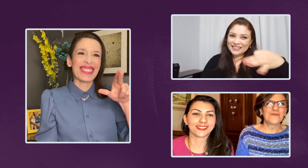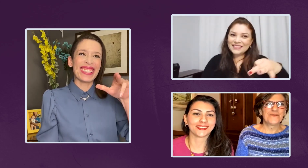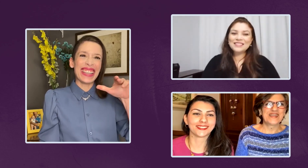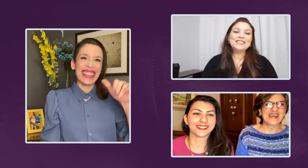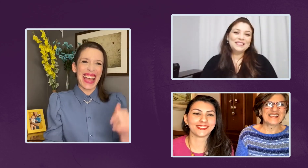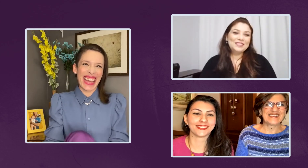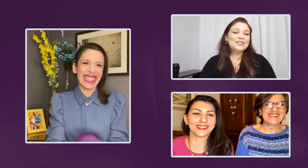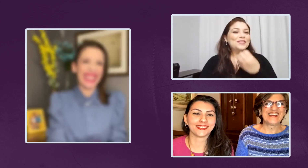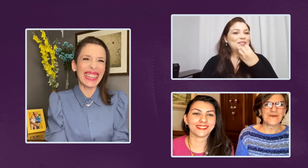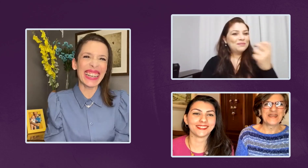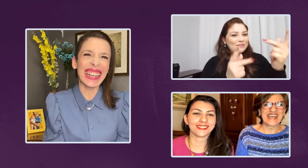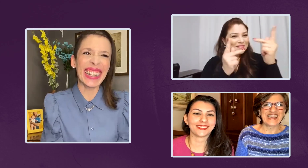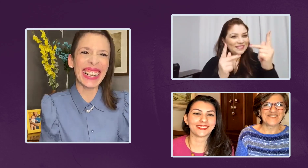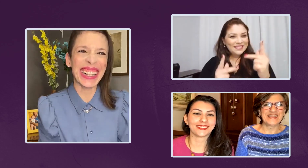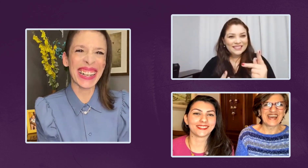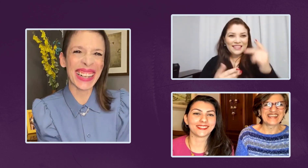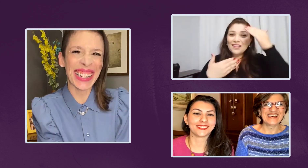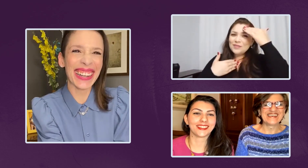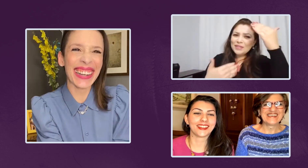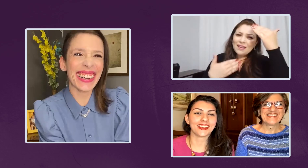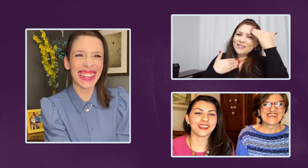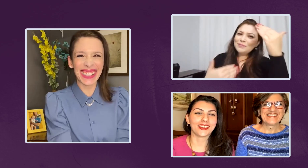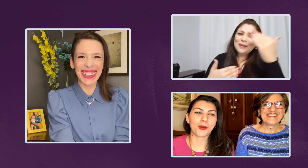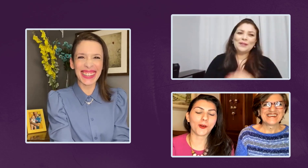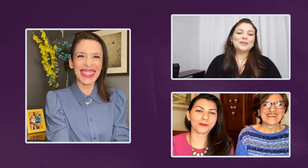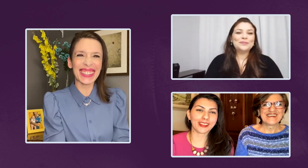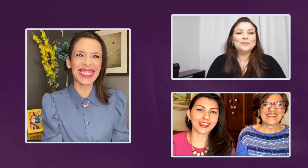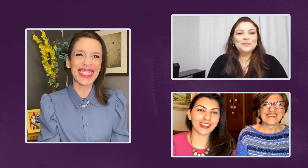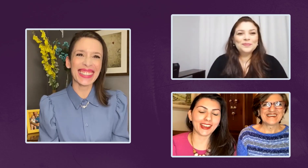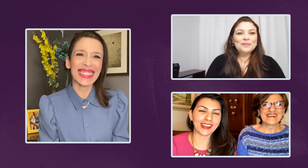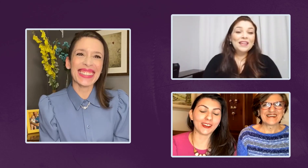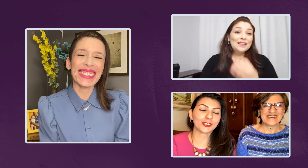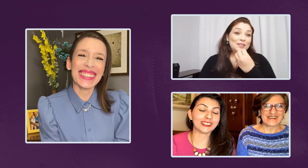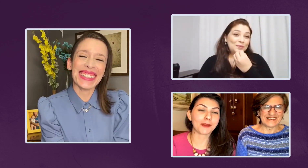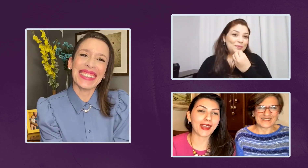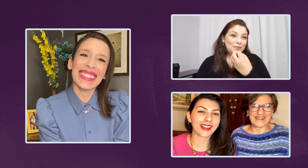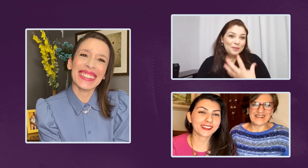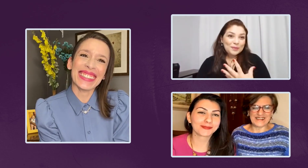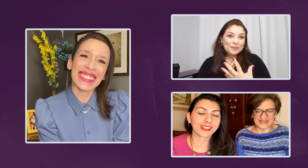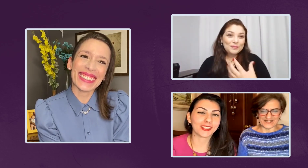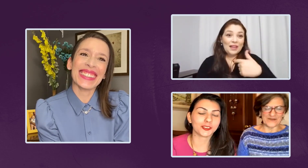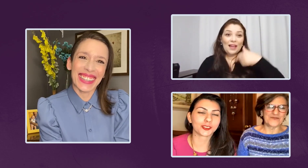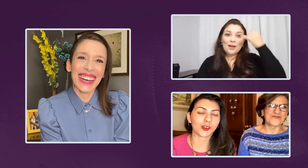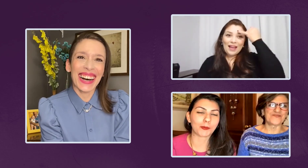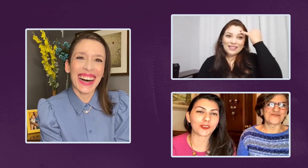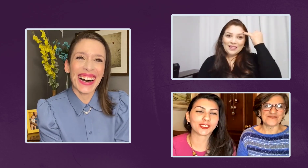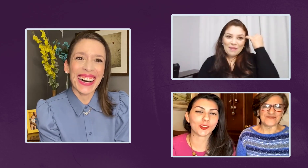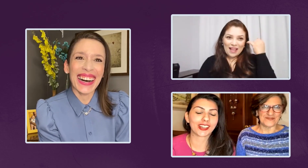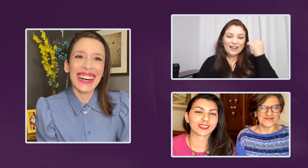Bem-vinda, Lucília. Obrigada. Bom, eu sou a Isabela, eu